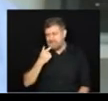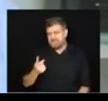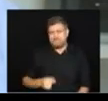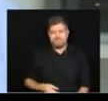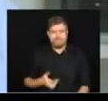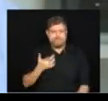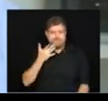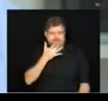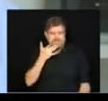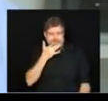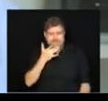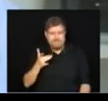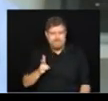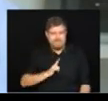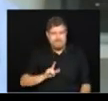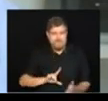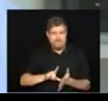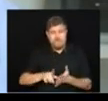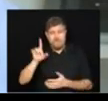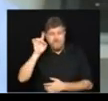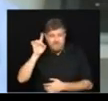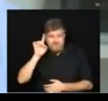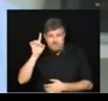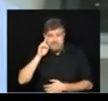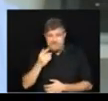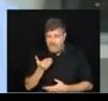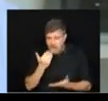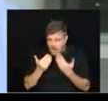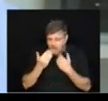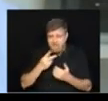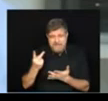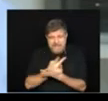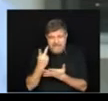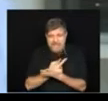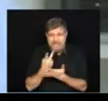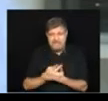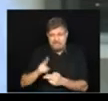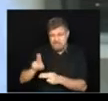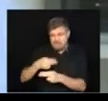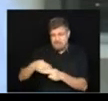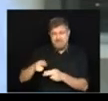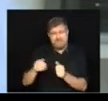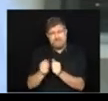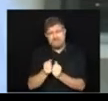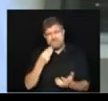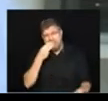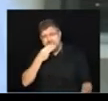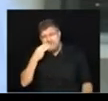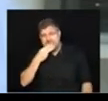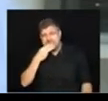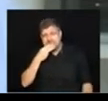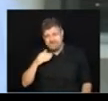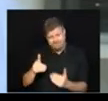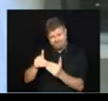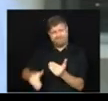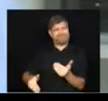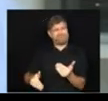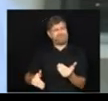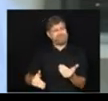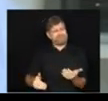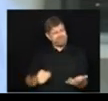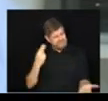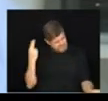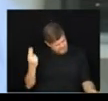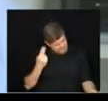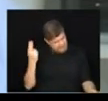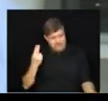recheada de lanche todos os dias com achocolatado com açúcar. Não pode, não dá. Então, realmente, você